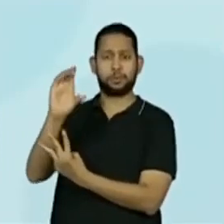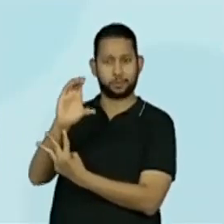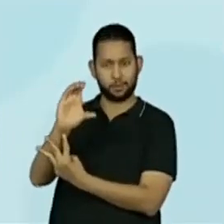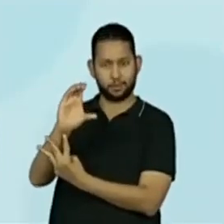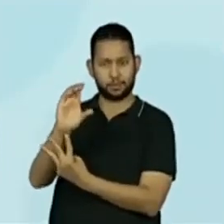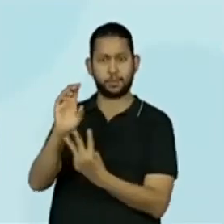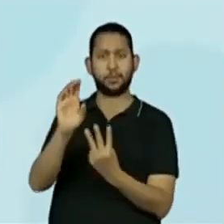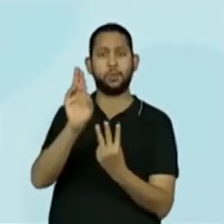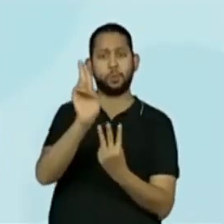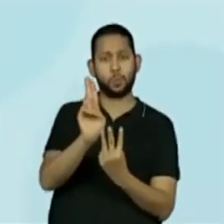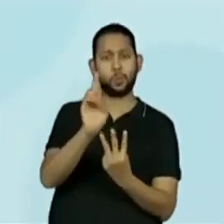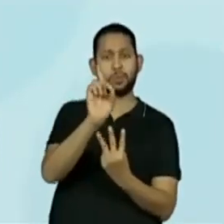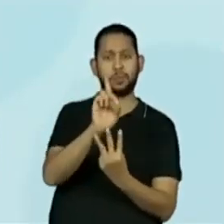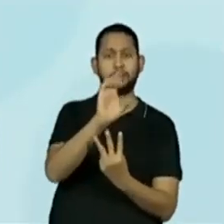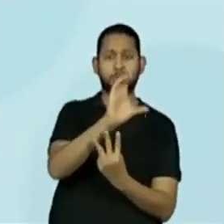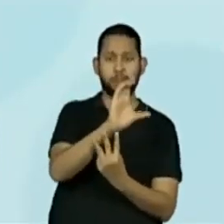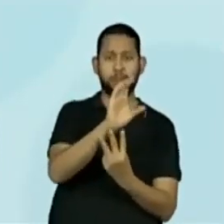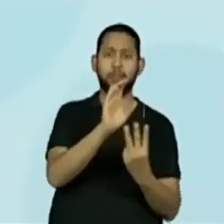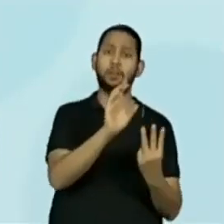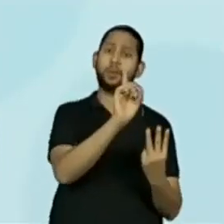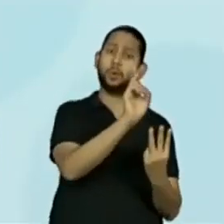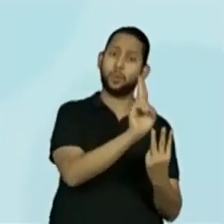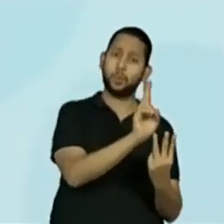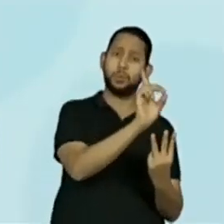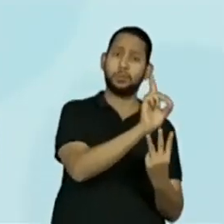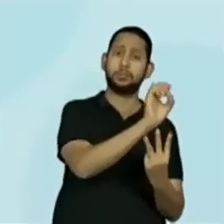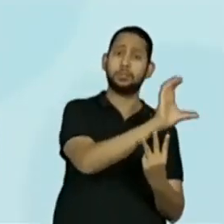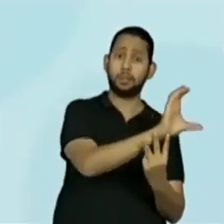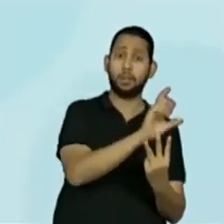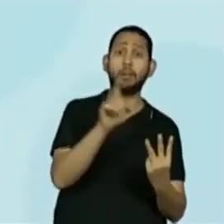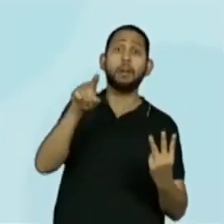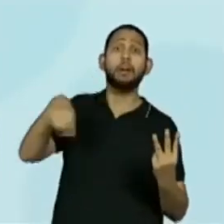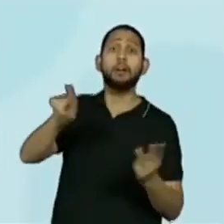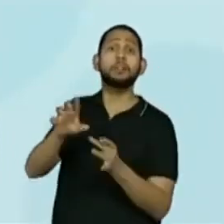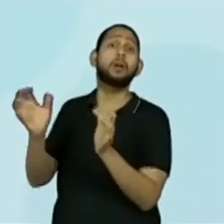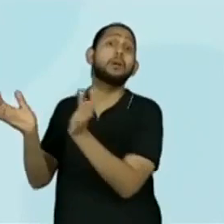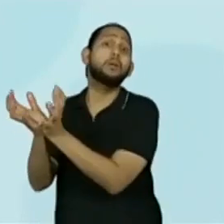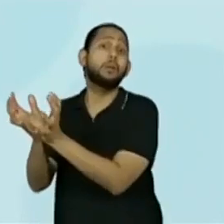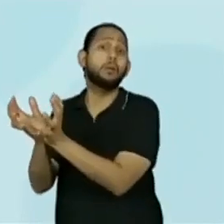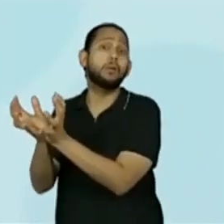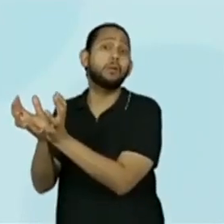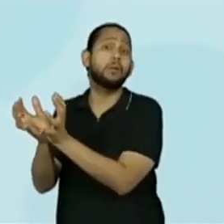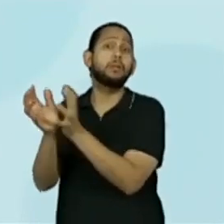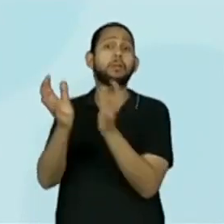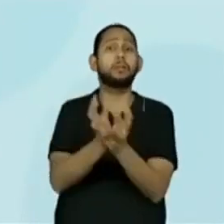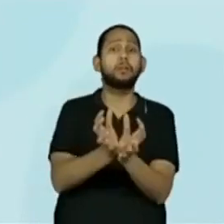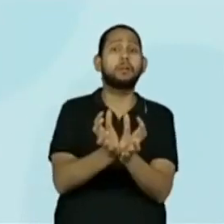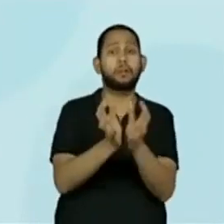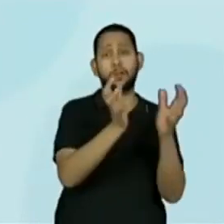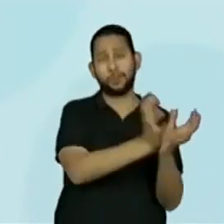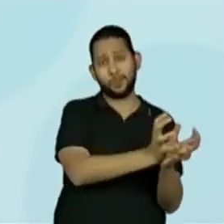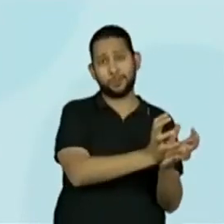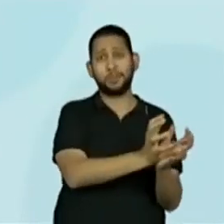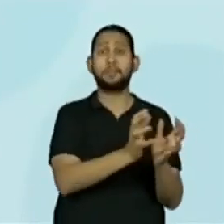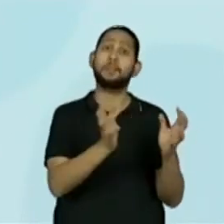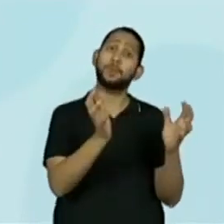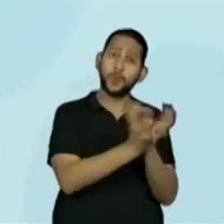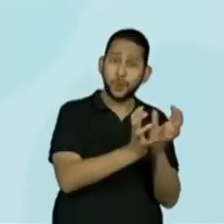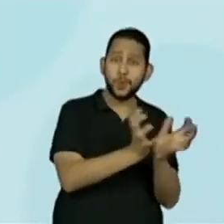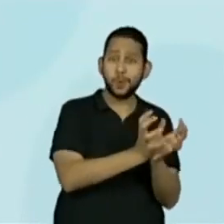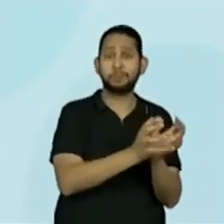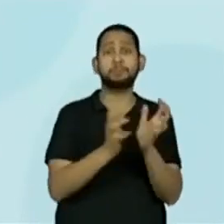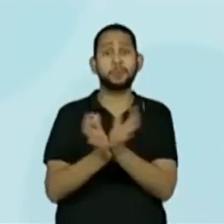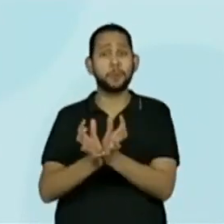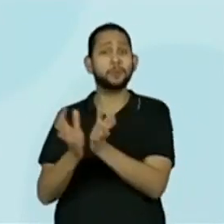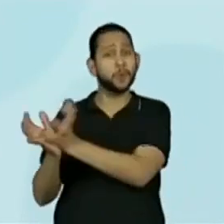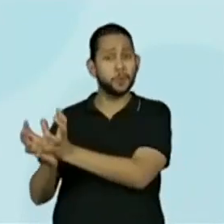sucessivamente. O que vai mudar é justamente em que classe estão essas minhas ordens. Então, por